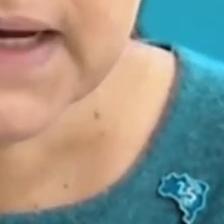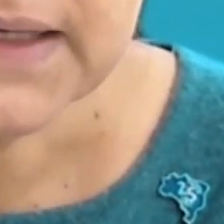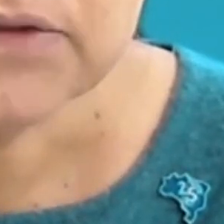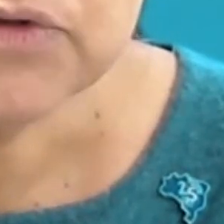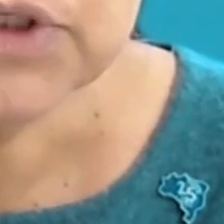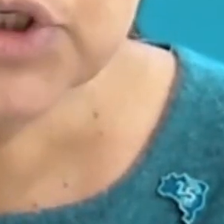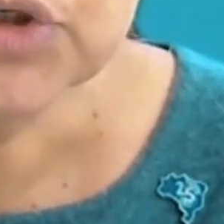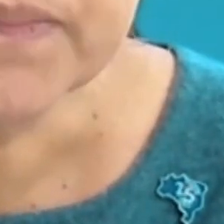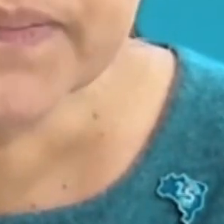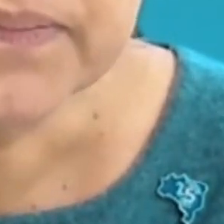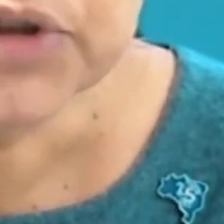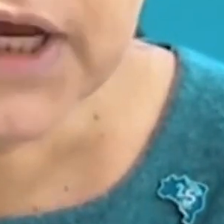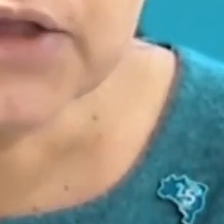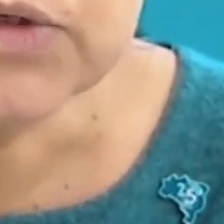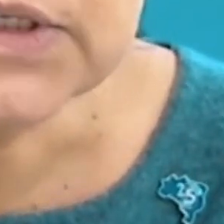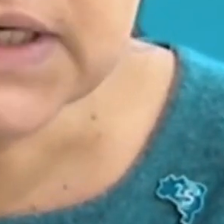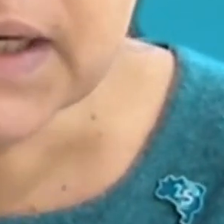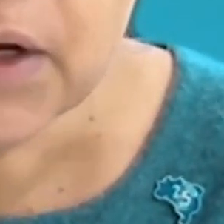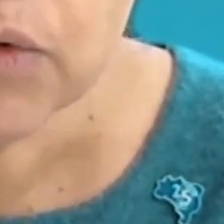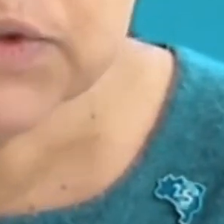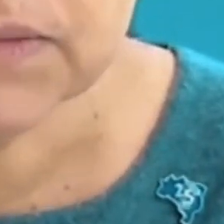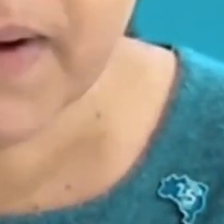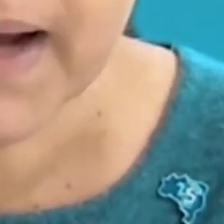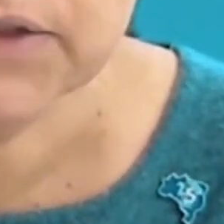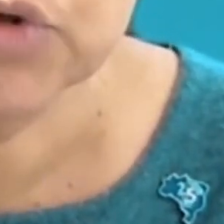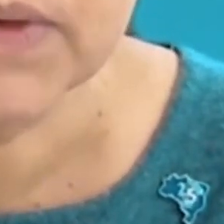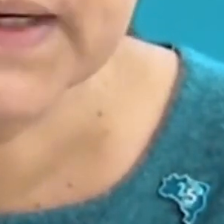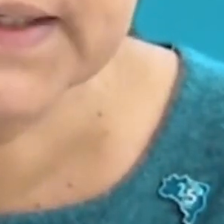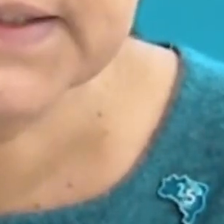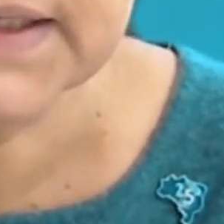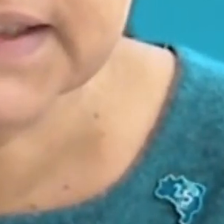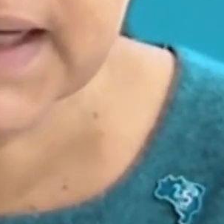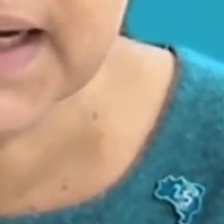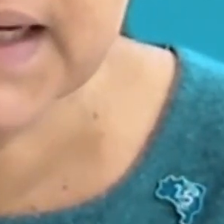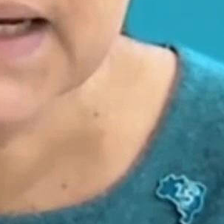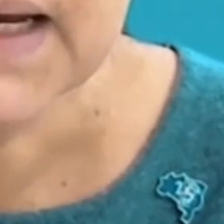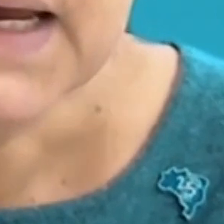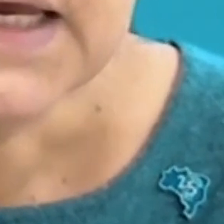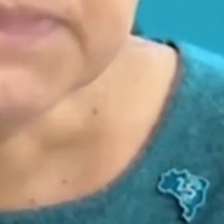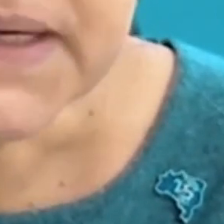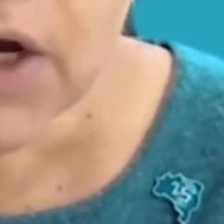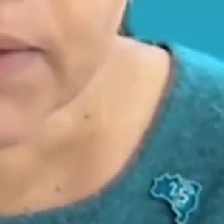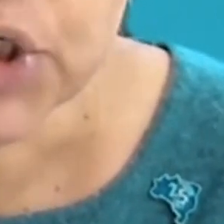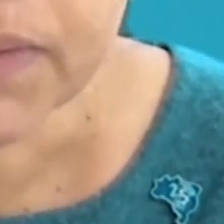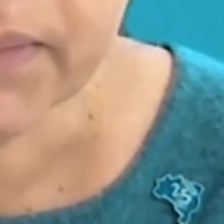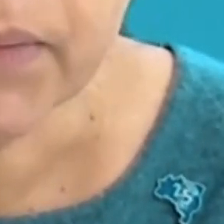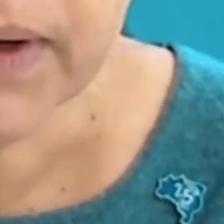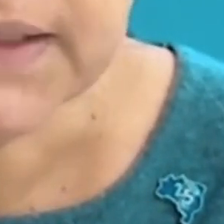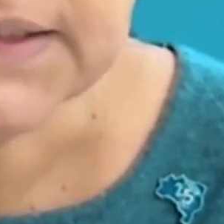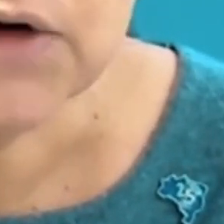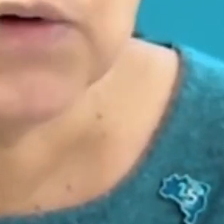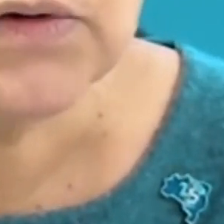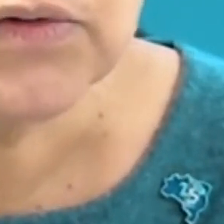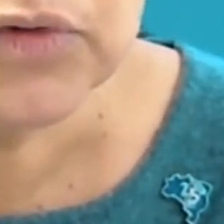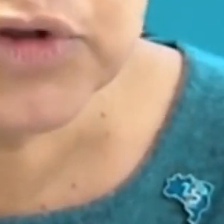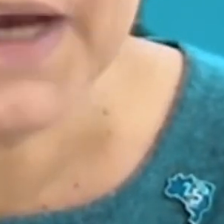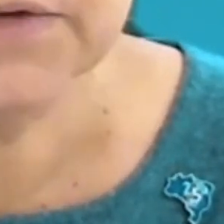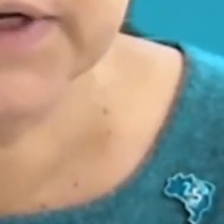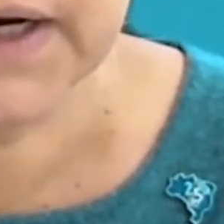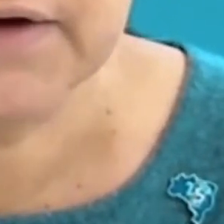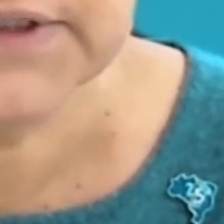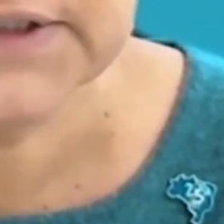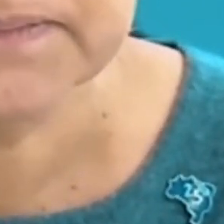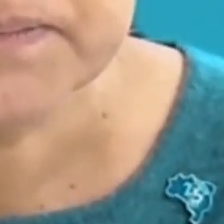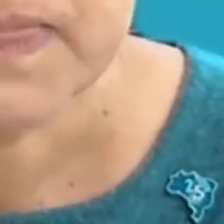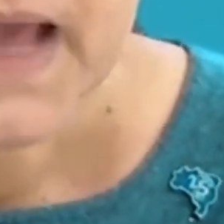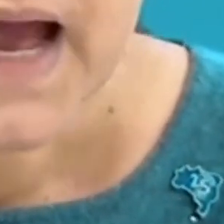seus aprendizados no sentido de reduzir os impactos de uma crise sanitária, especialmente para a população dos